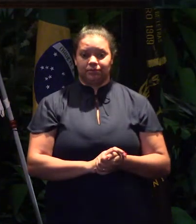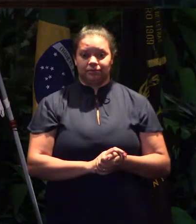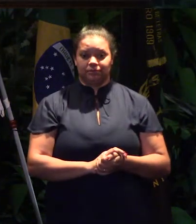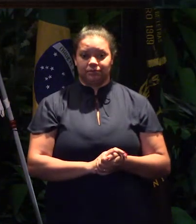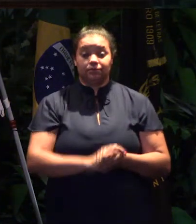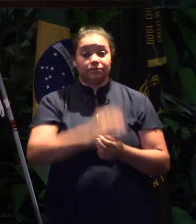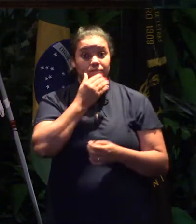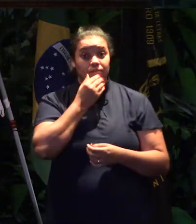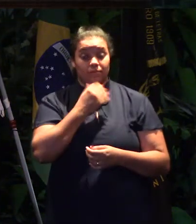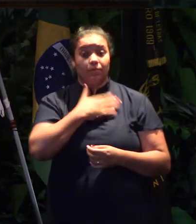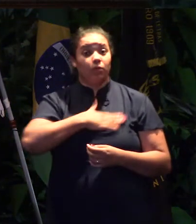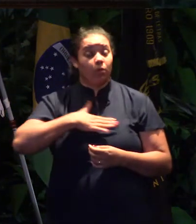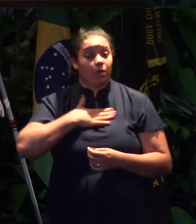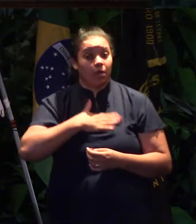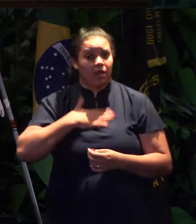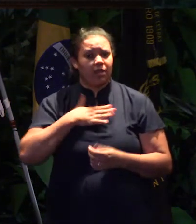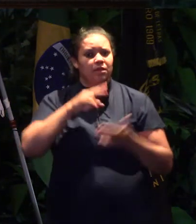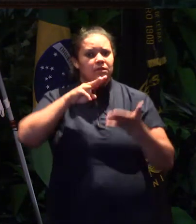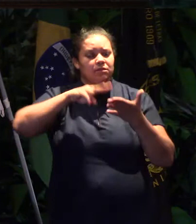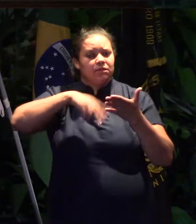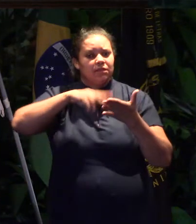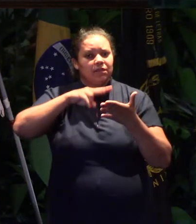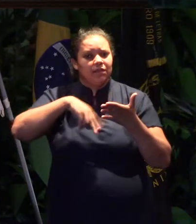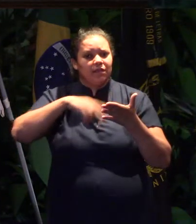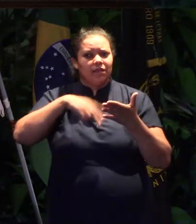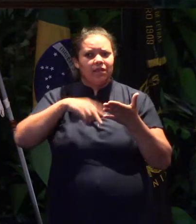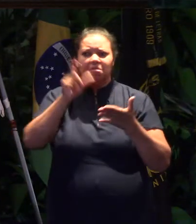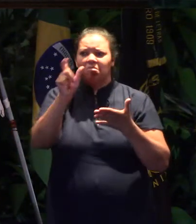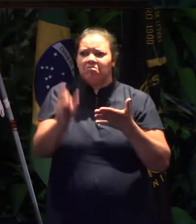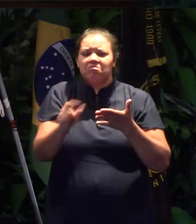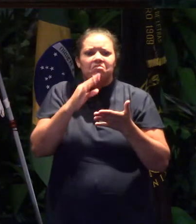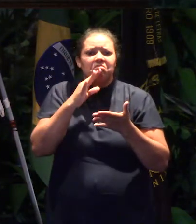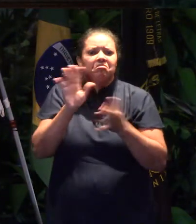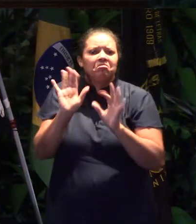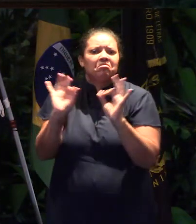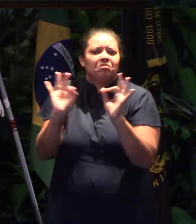visível que ele gostava muito de ler, mas sobre ele, pessoalmente, nunca soube quase nada.